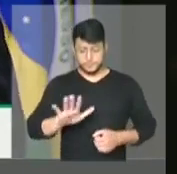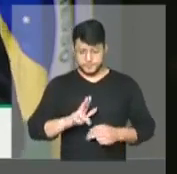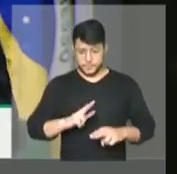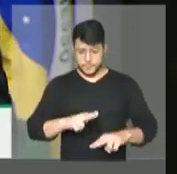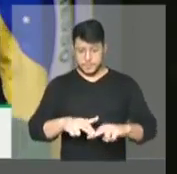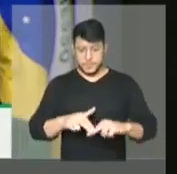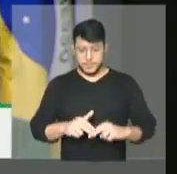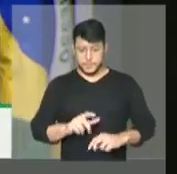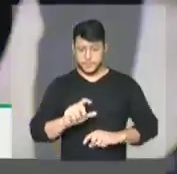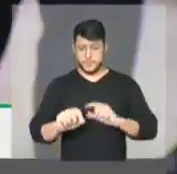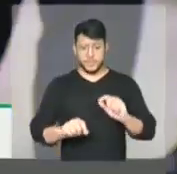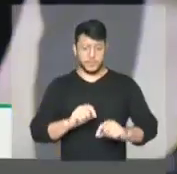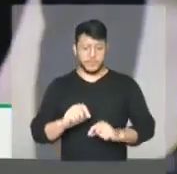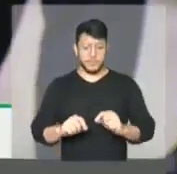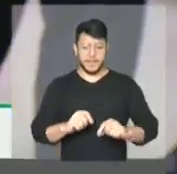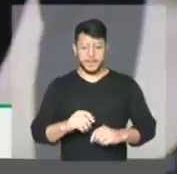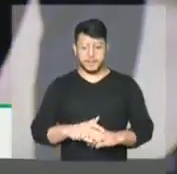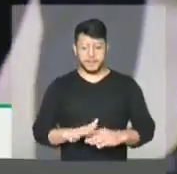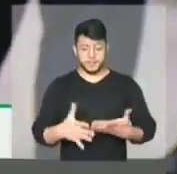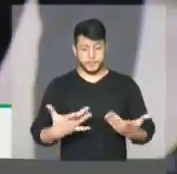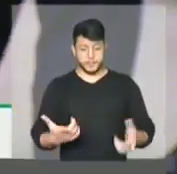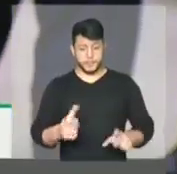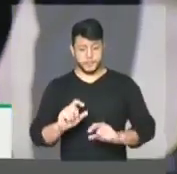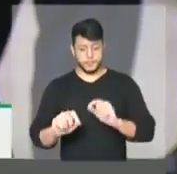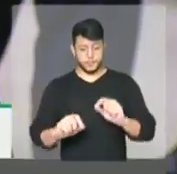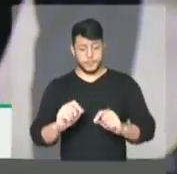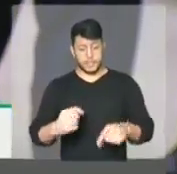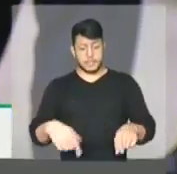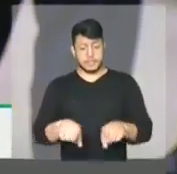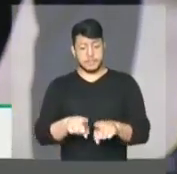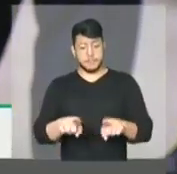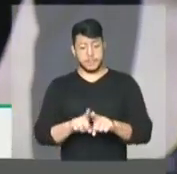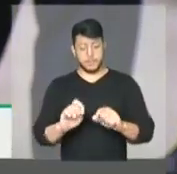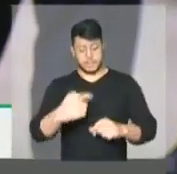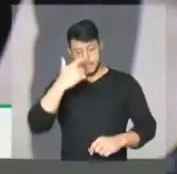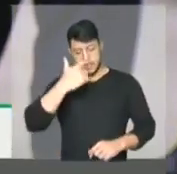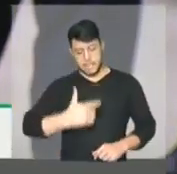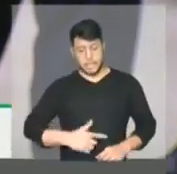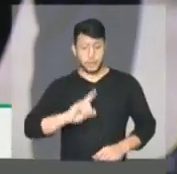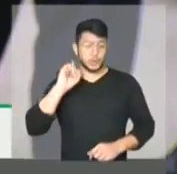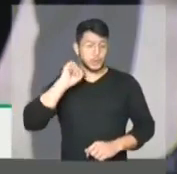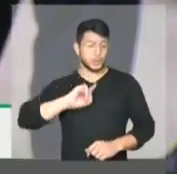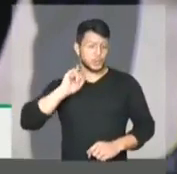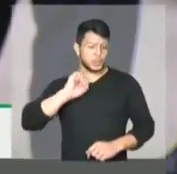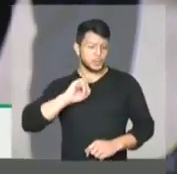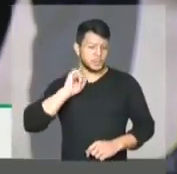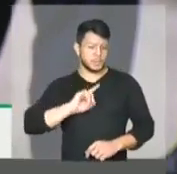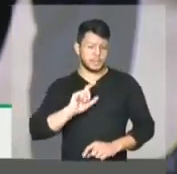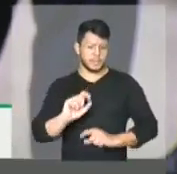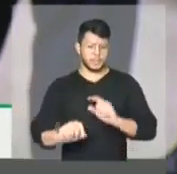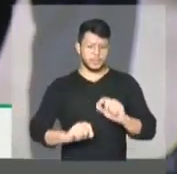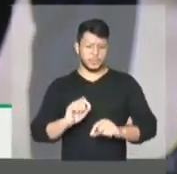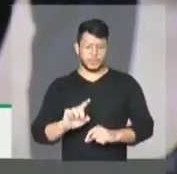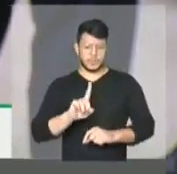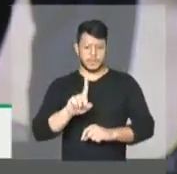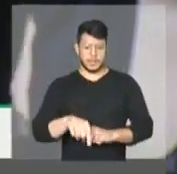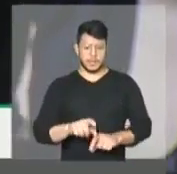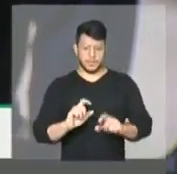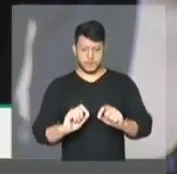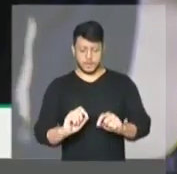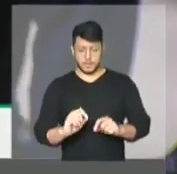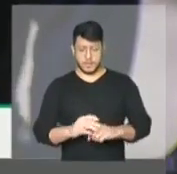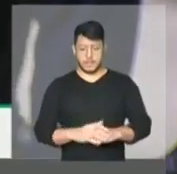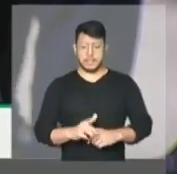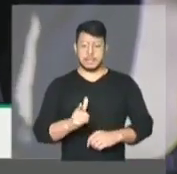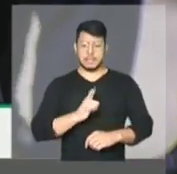aqueles projetos e as transformações que nós queremos para o Brasil. Ao mesmo tempo, como mineiro, que tem uma síntese do Brasil, do Jequitinhonha ao sul de